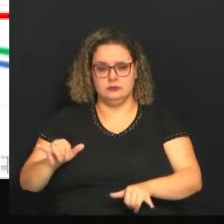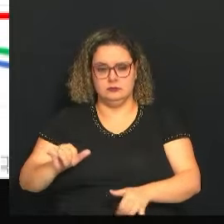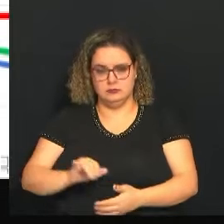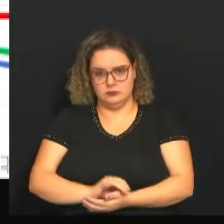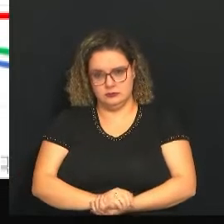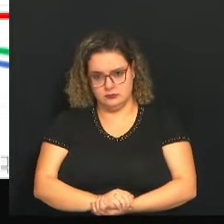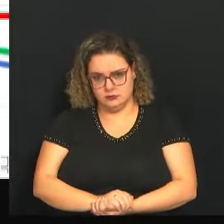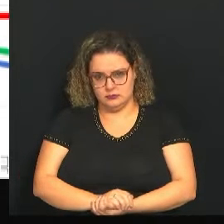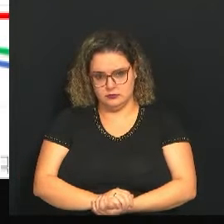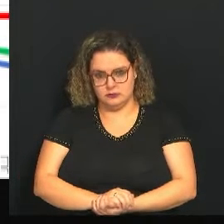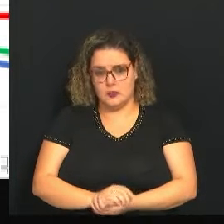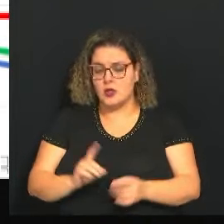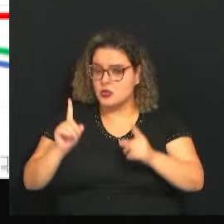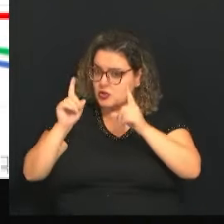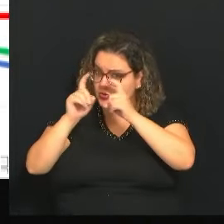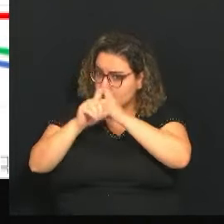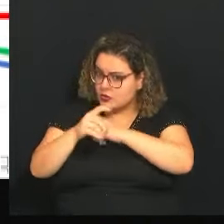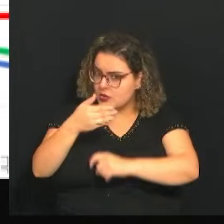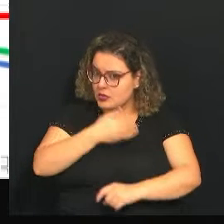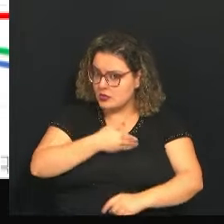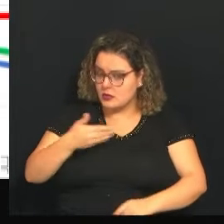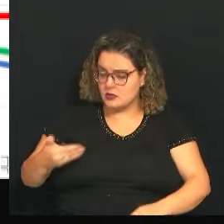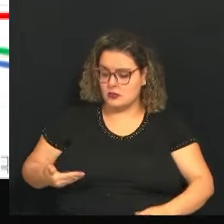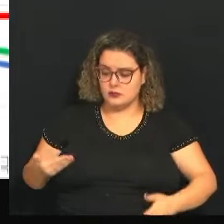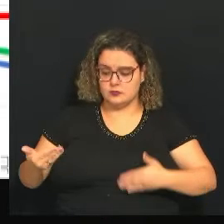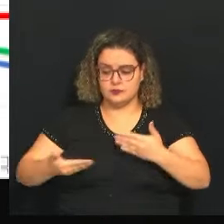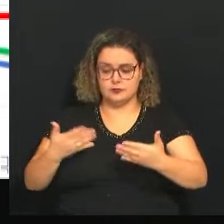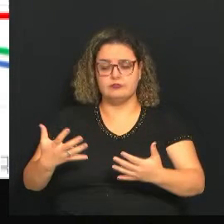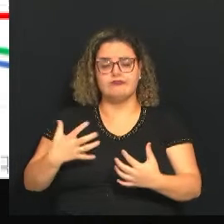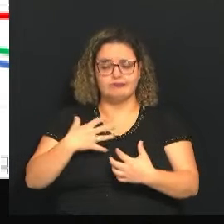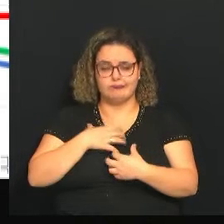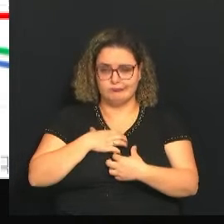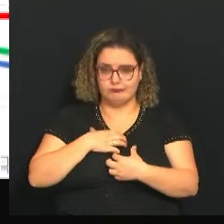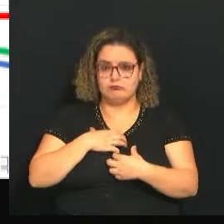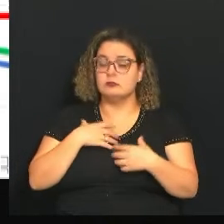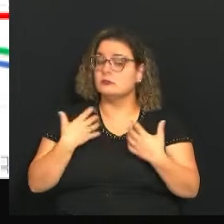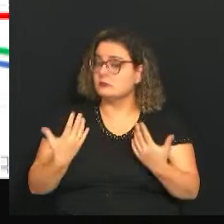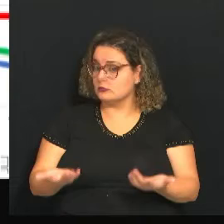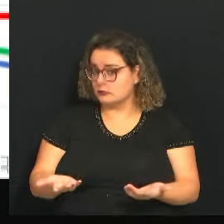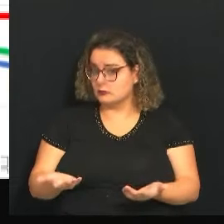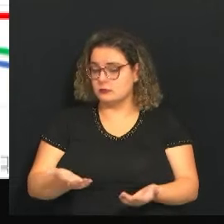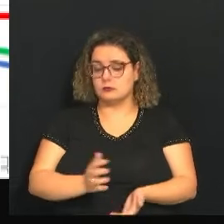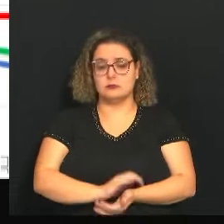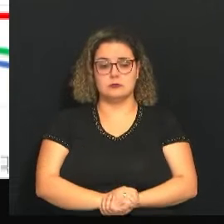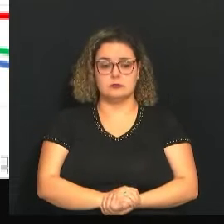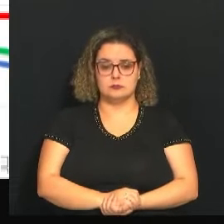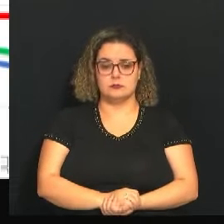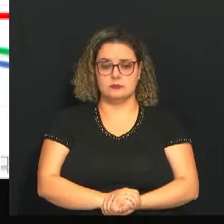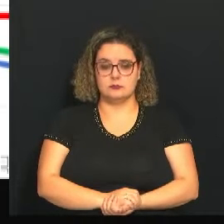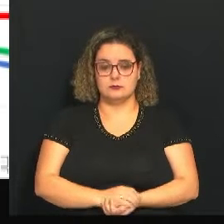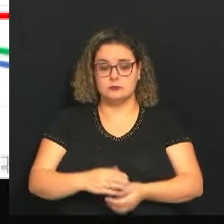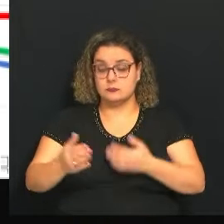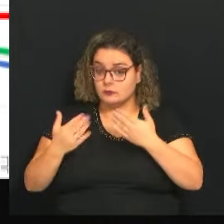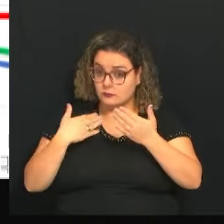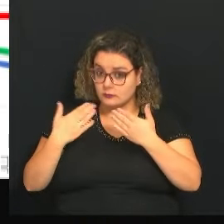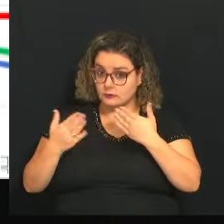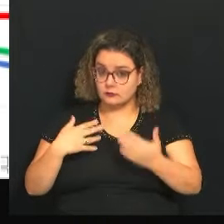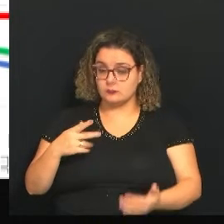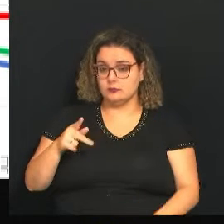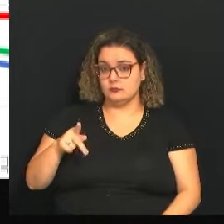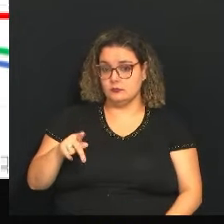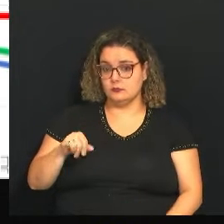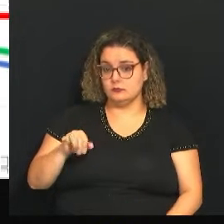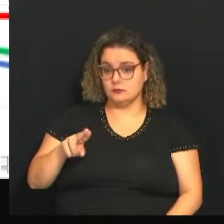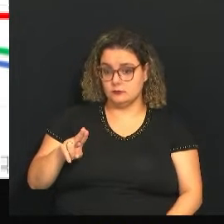dificuldades que o servidor público de Campinas está sentindo na pele, né? Eu estava conversando com o Pio, eu vou deixar